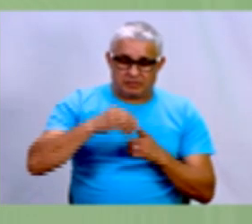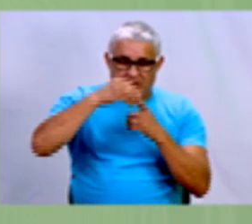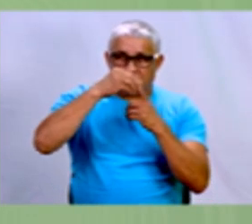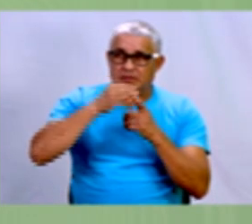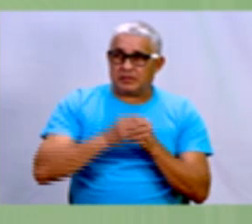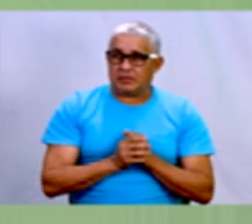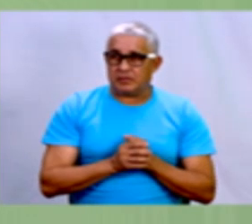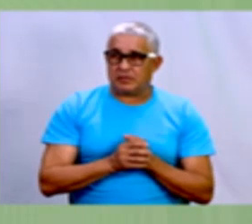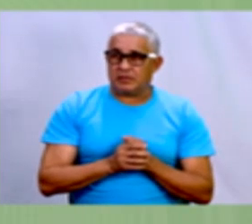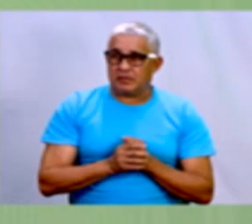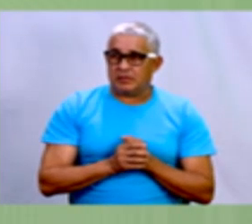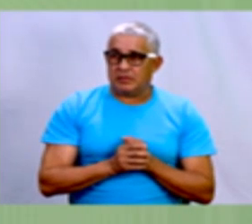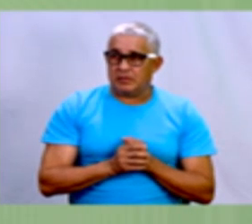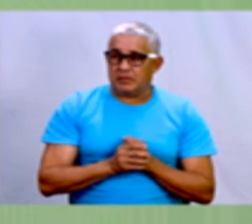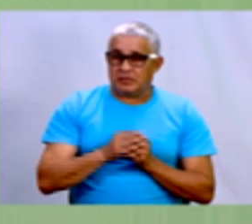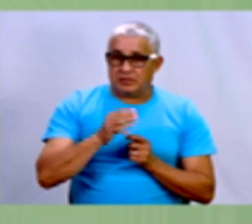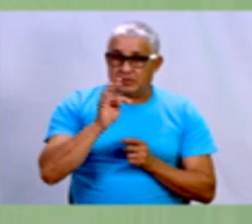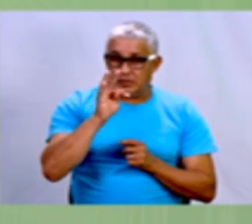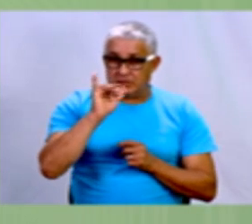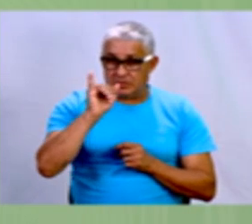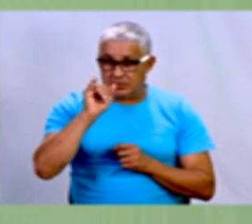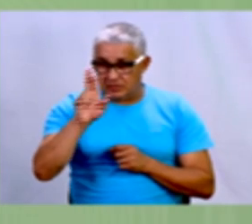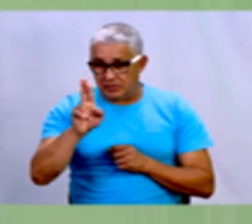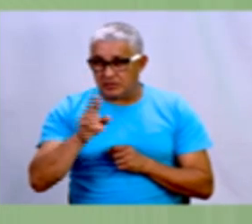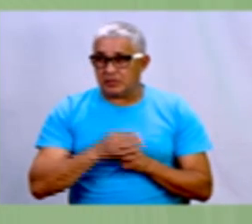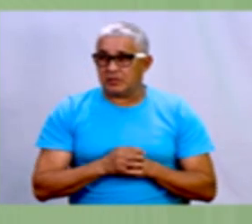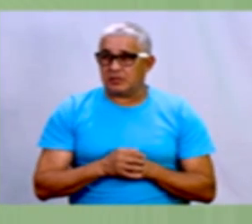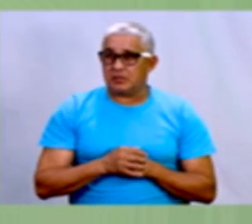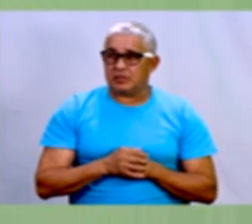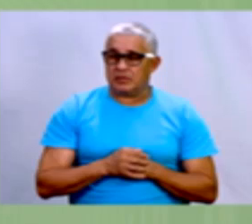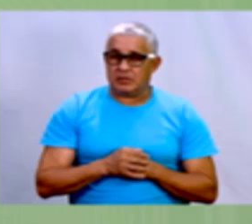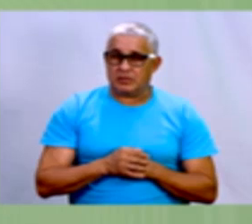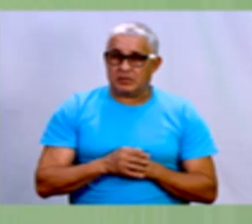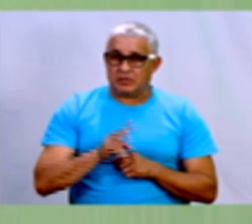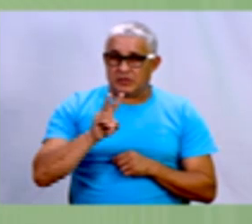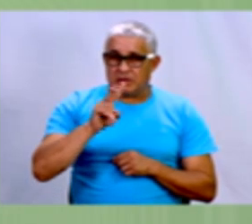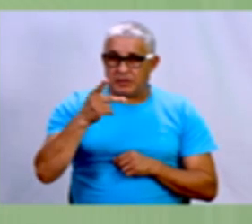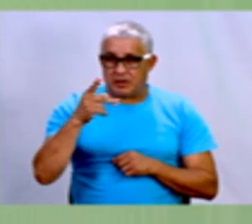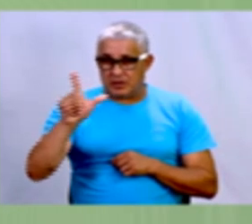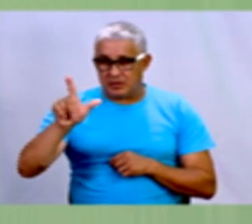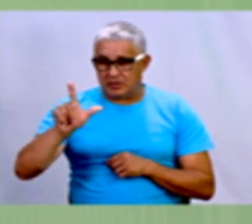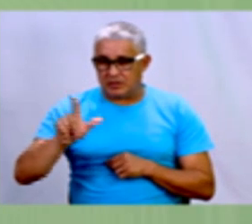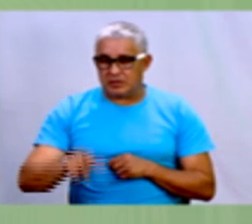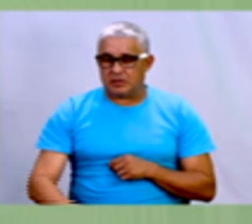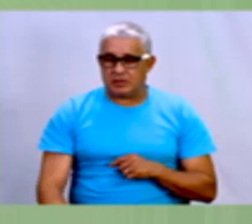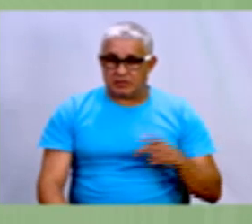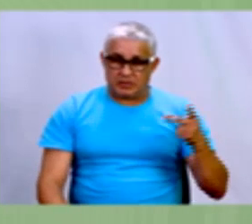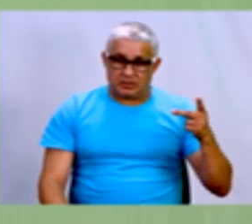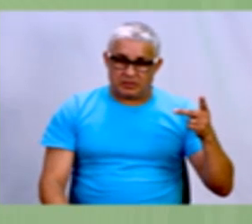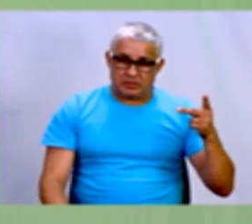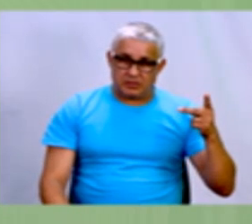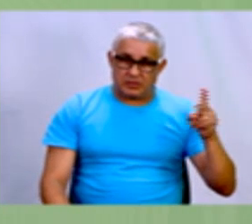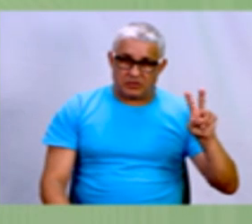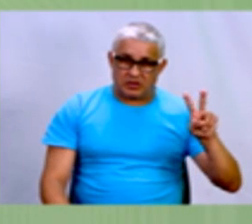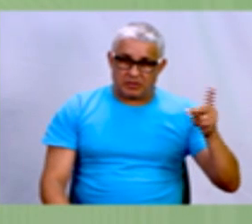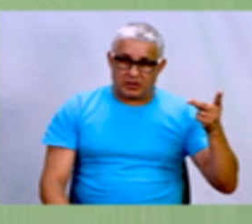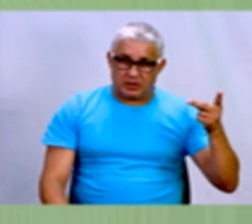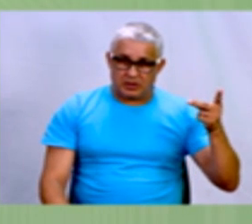a TIR, que é a taxa interna de retorno, e o valor presente líquido, que é o VPL, tá?